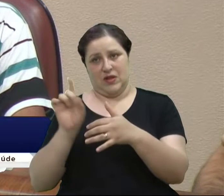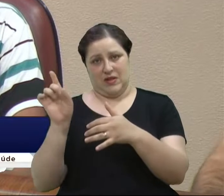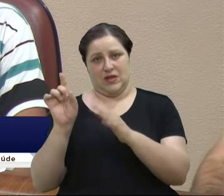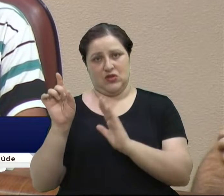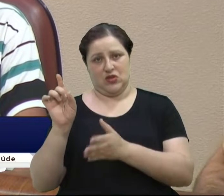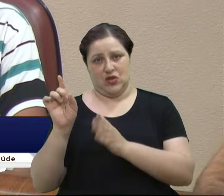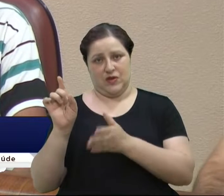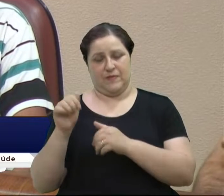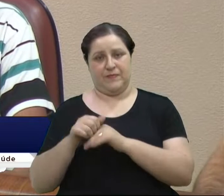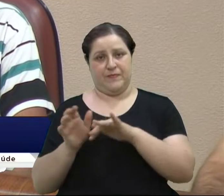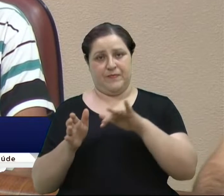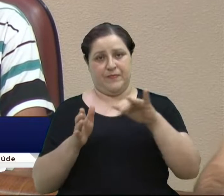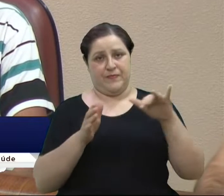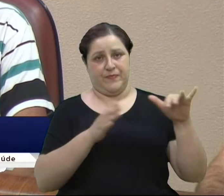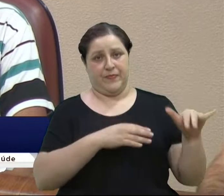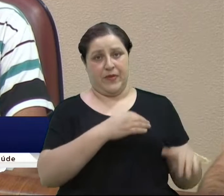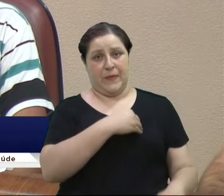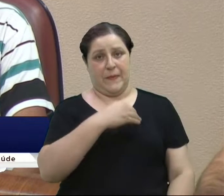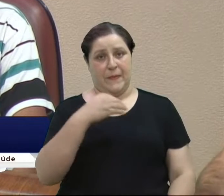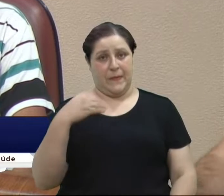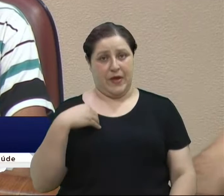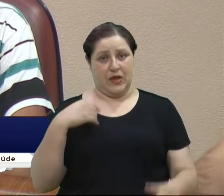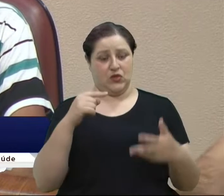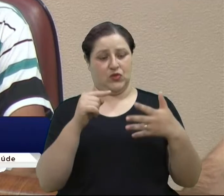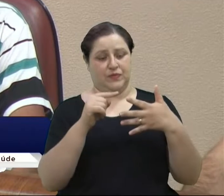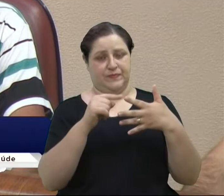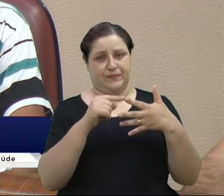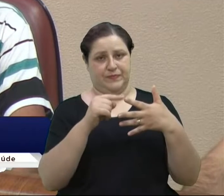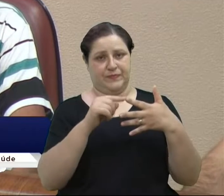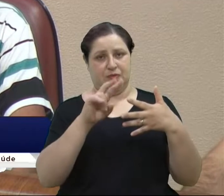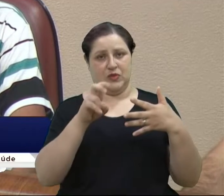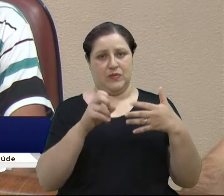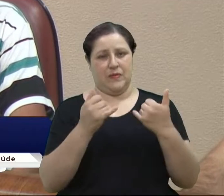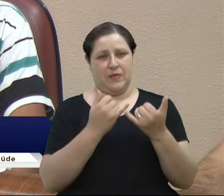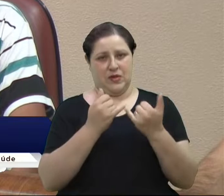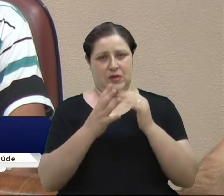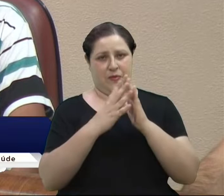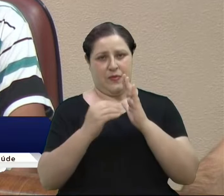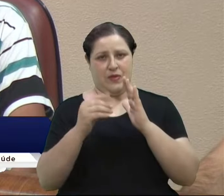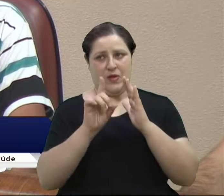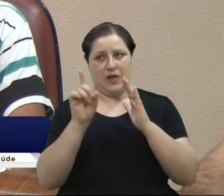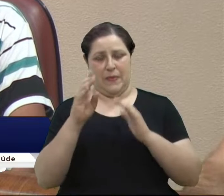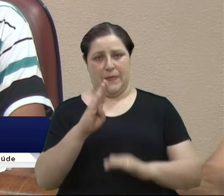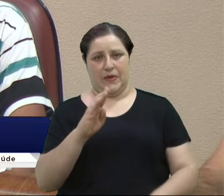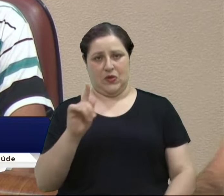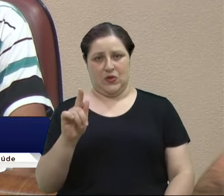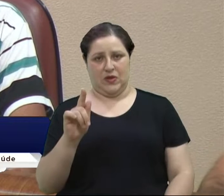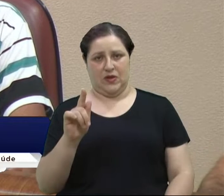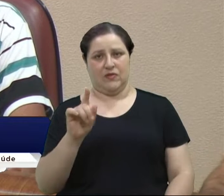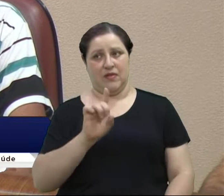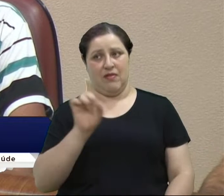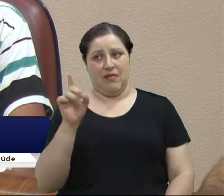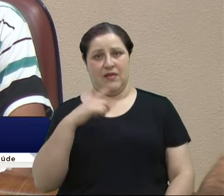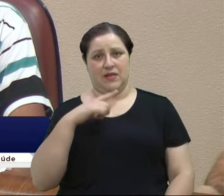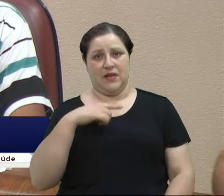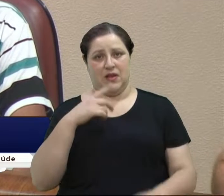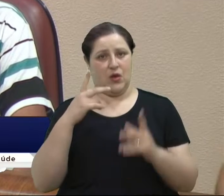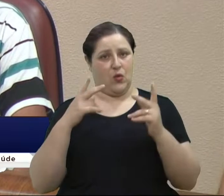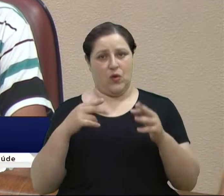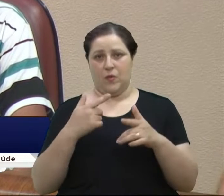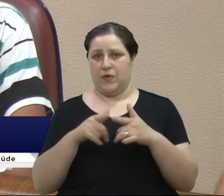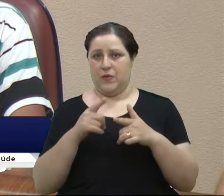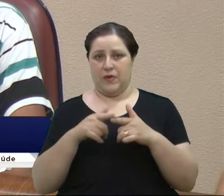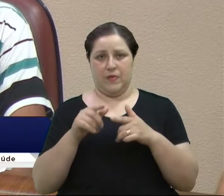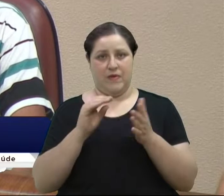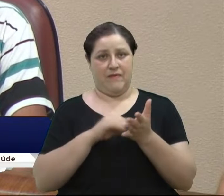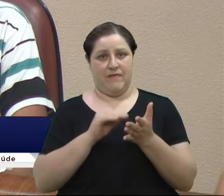Na questão de médicos, a gente quer pontuar e cita como exemplo Bento Gonçalves, que também tem o mesmo problema na questão de